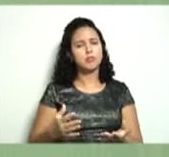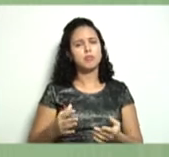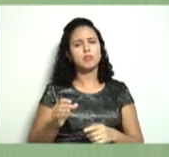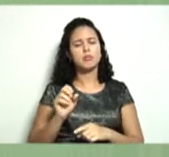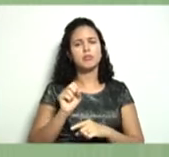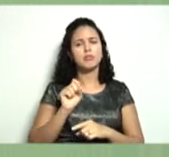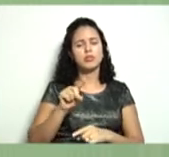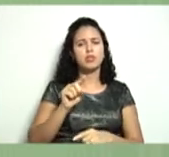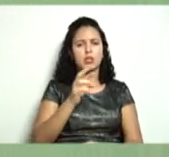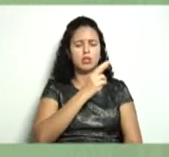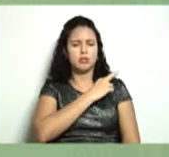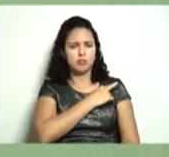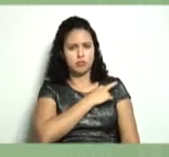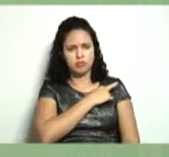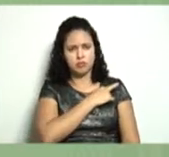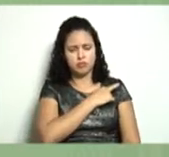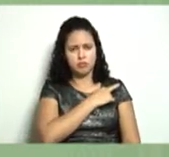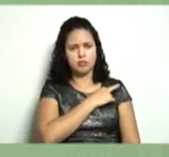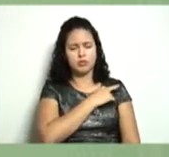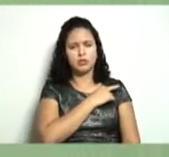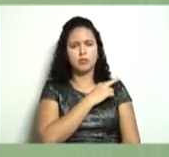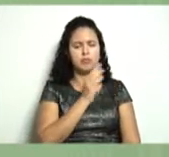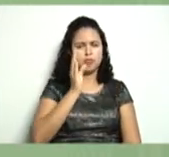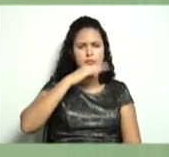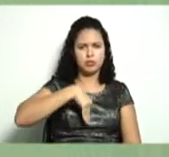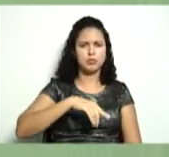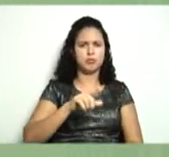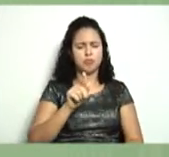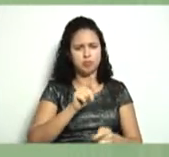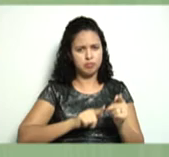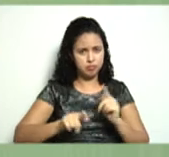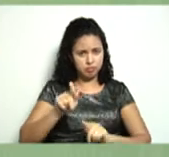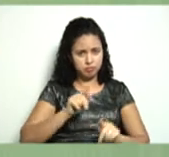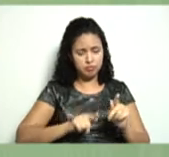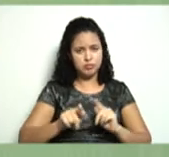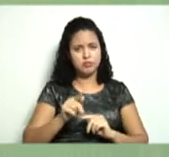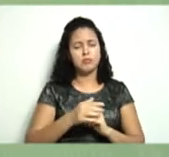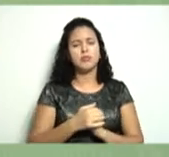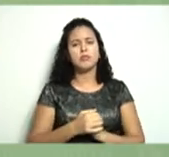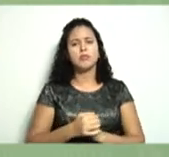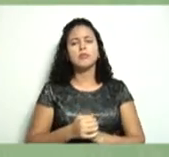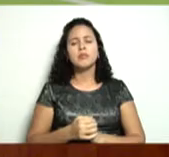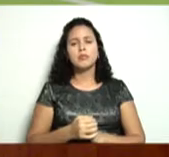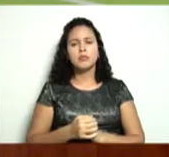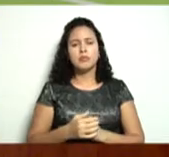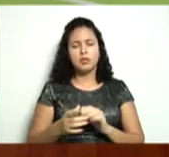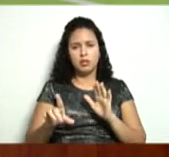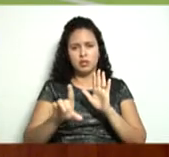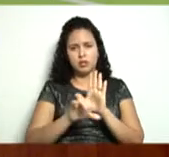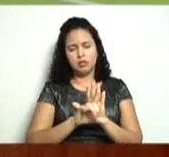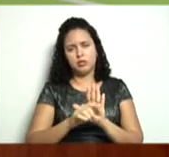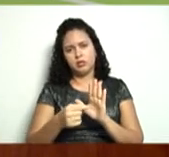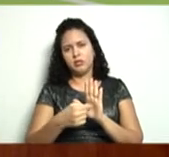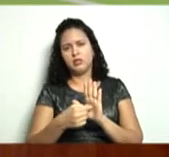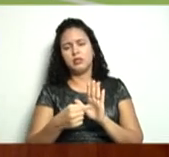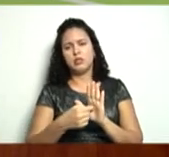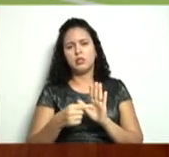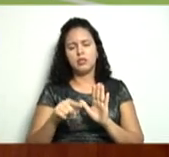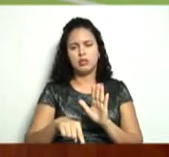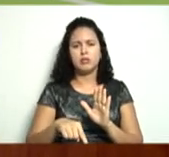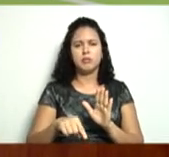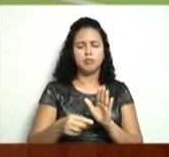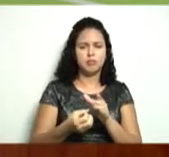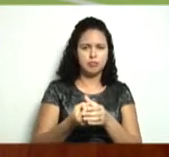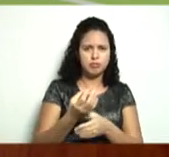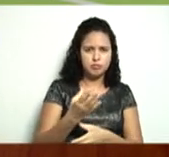a responsabilização do mau gestor. Então, é muito interessante ver que a legislação, ela, ao mesmo tempo que ela